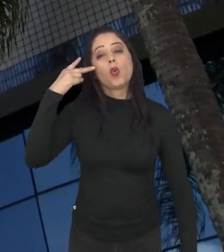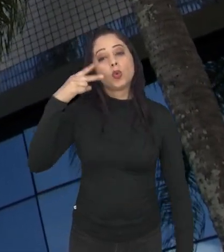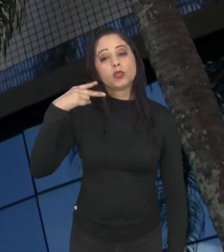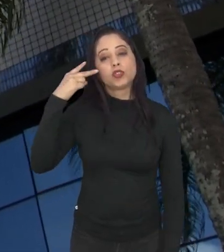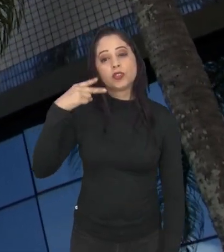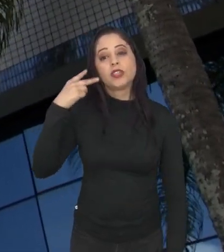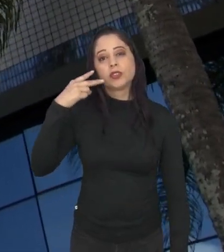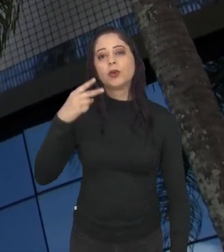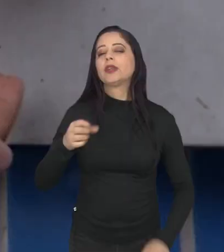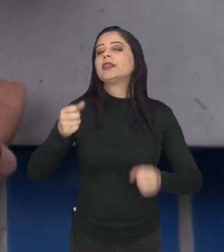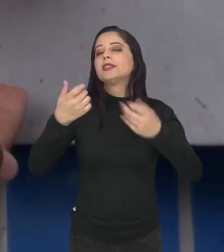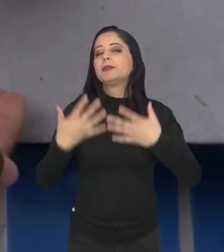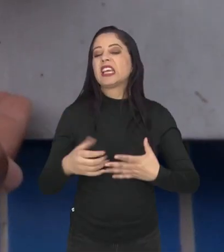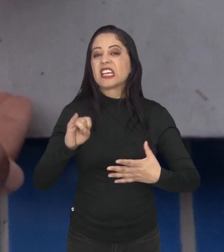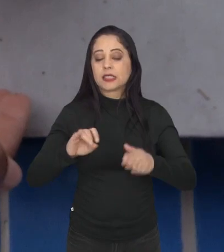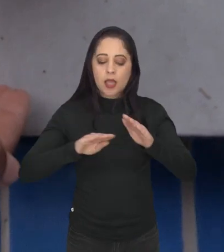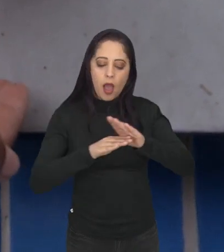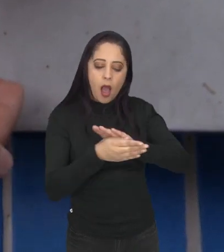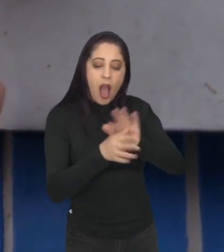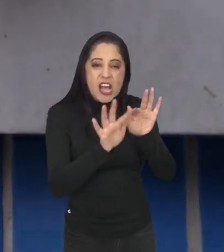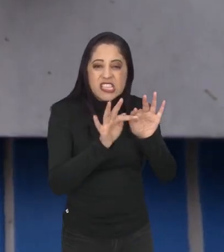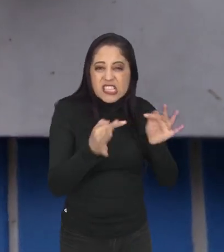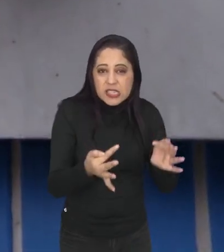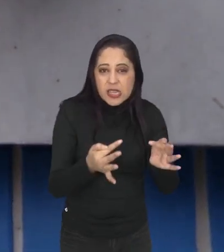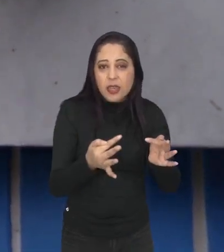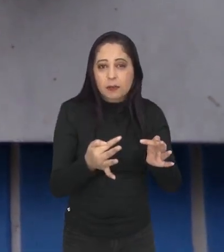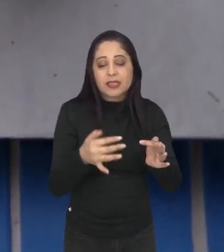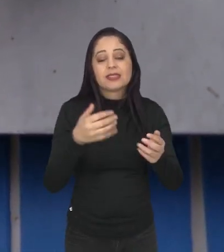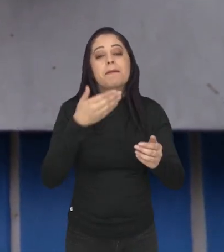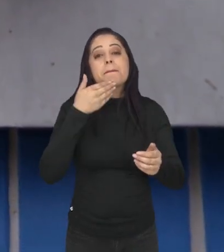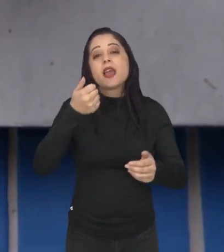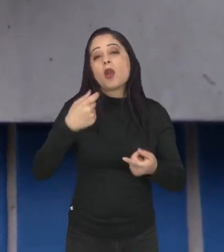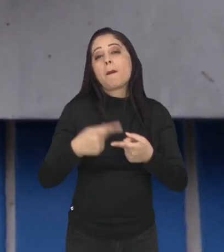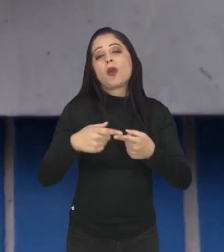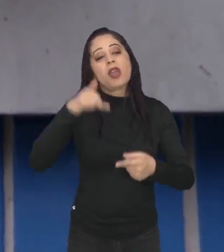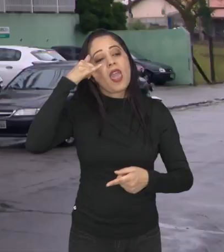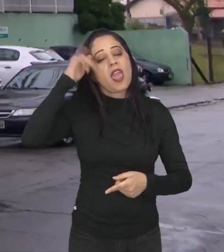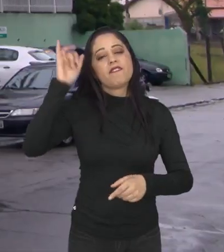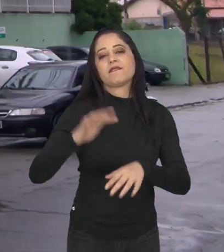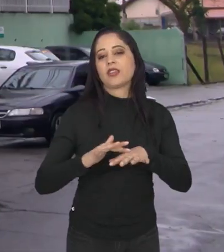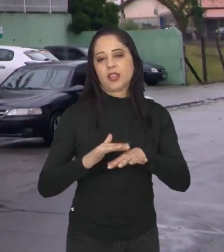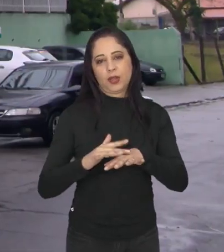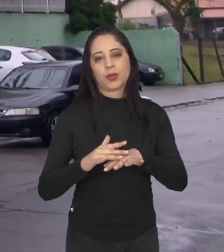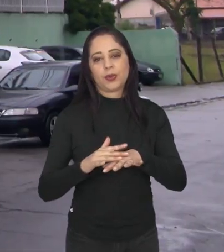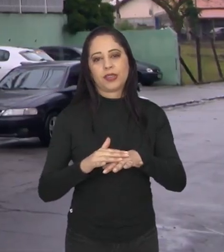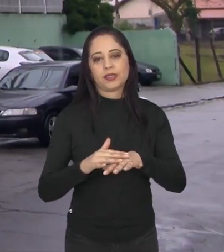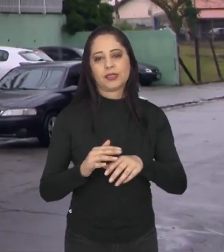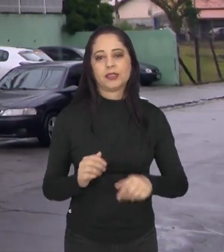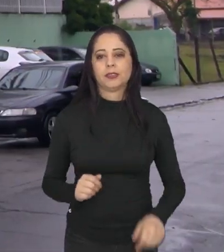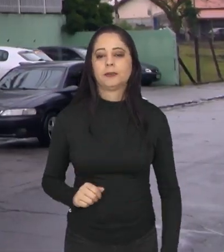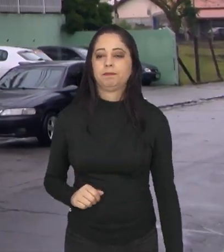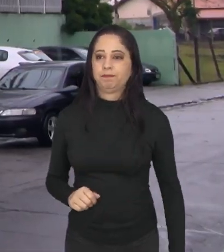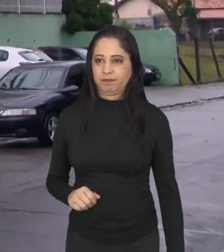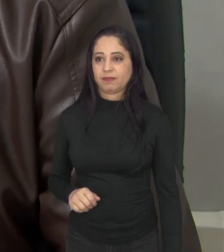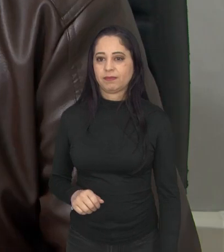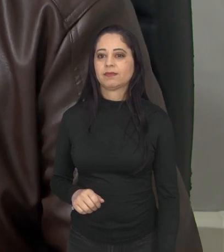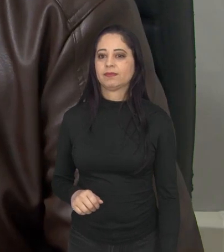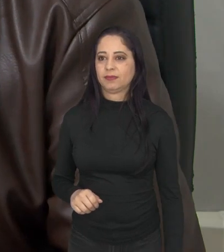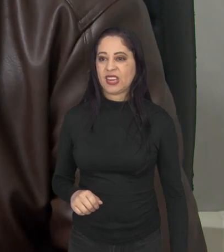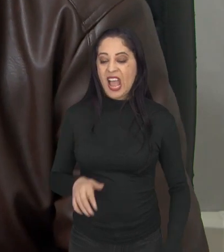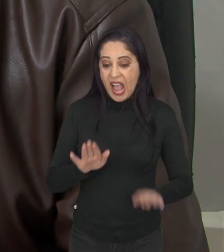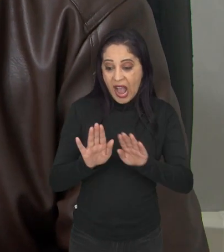aponta os parlamentares hábitos simples podem prevenir doenças e ajudar a reduzir a procura por atendimentos médicos